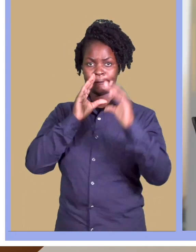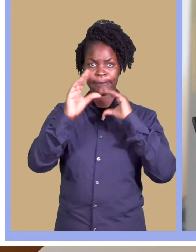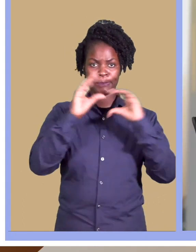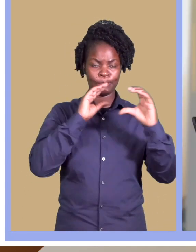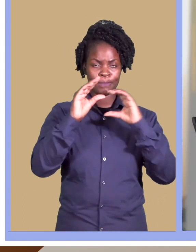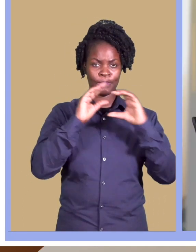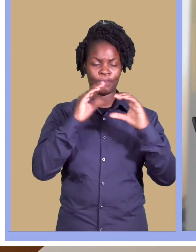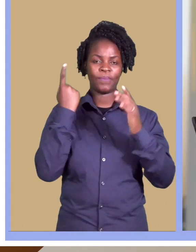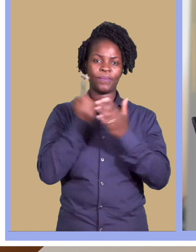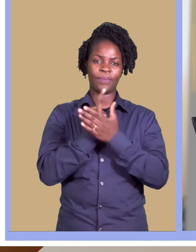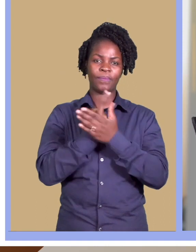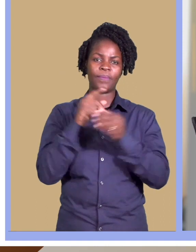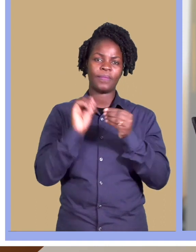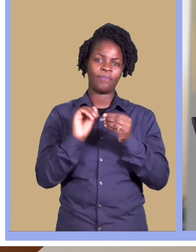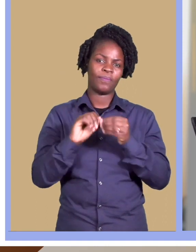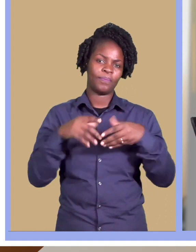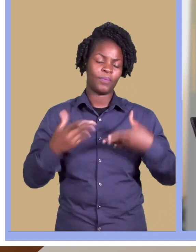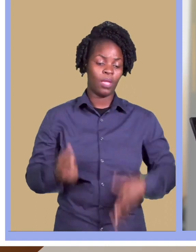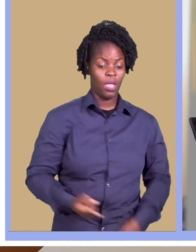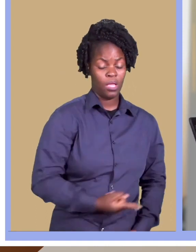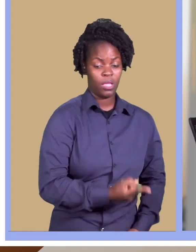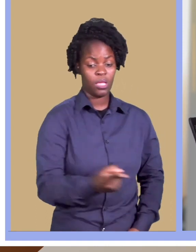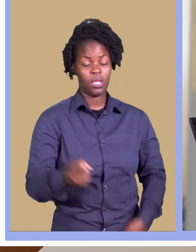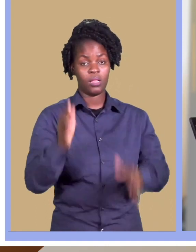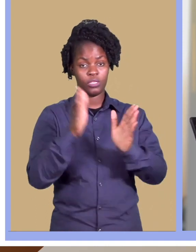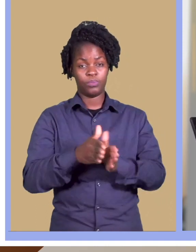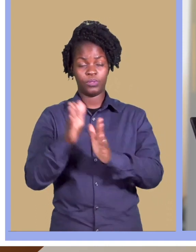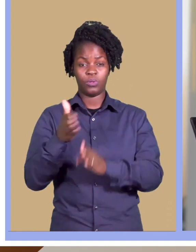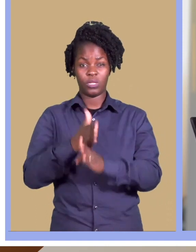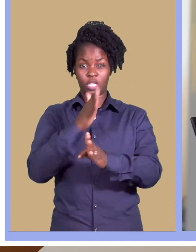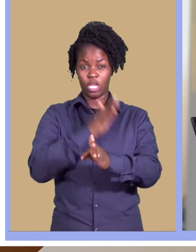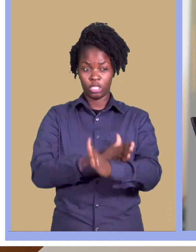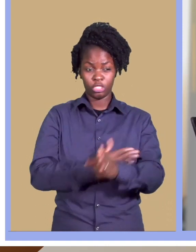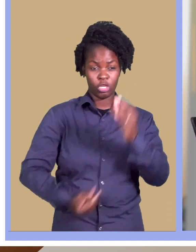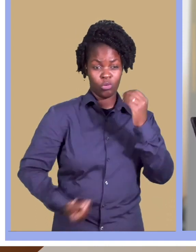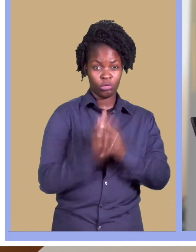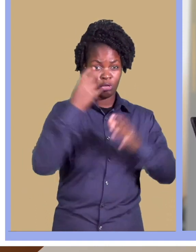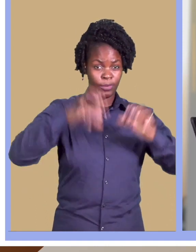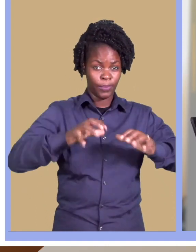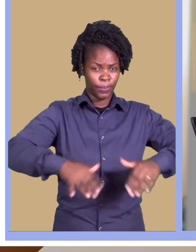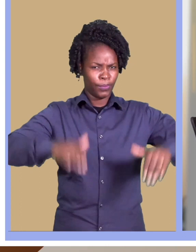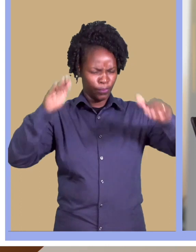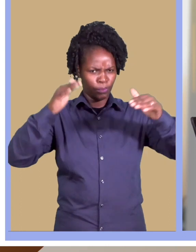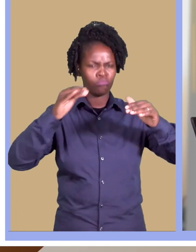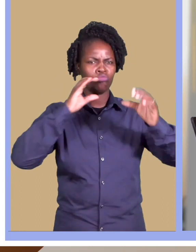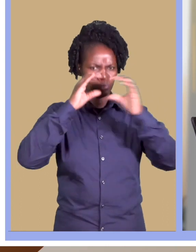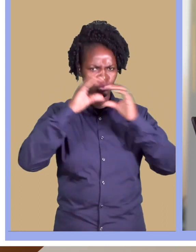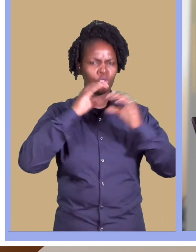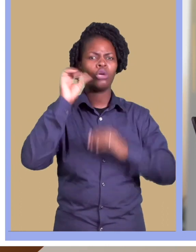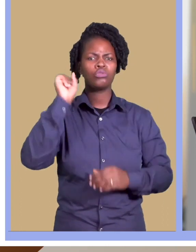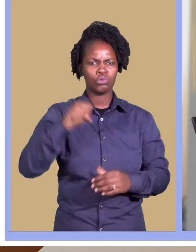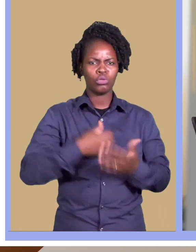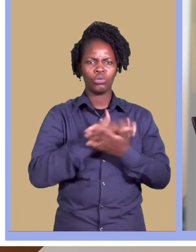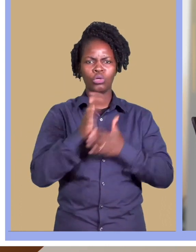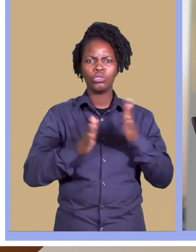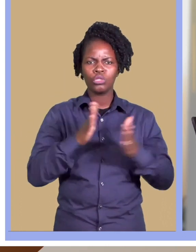que saber que aquelas pessoas, antes do evento acontecer, já comunicavam. Então tentamos perceber como é que essas